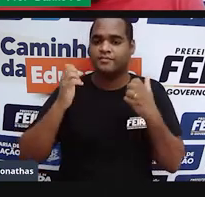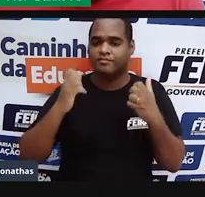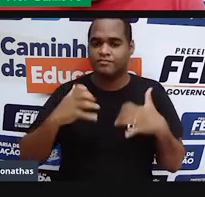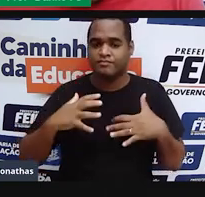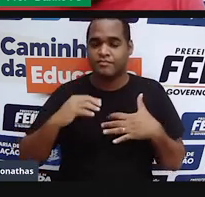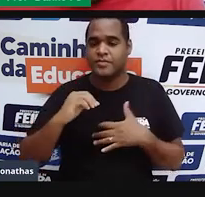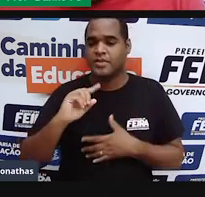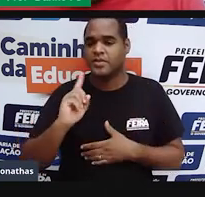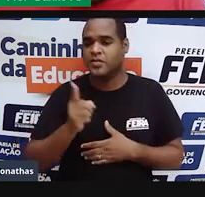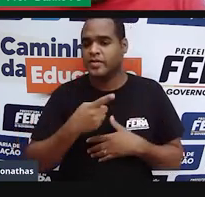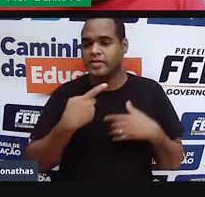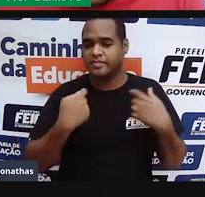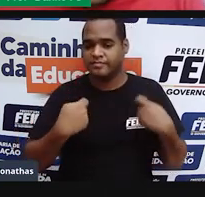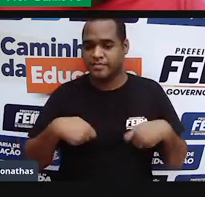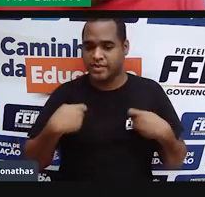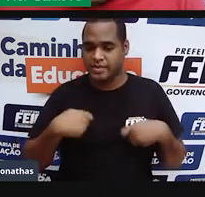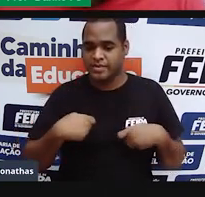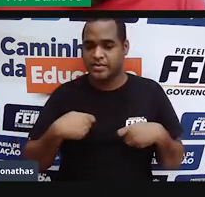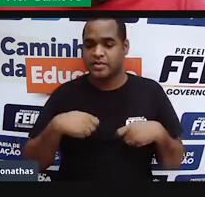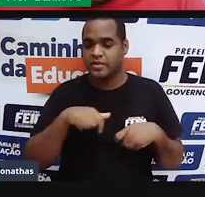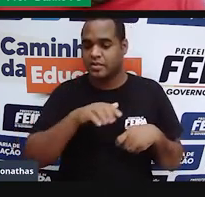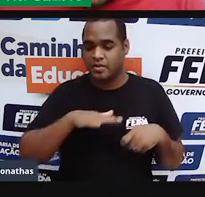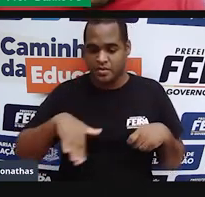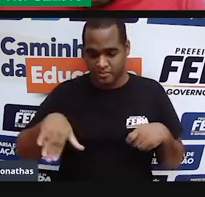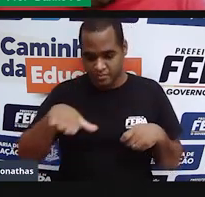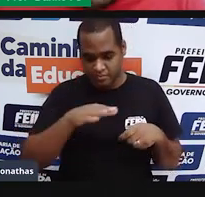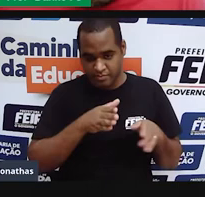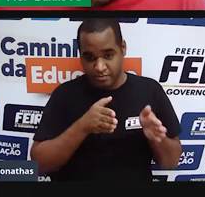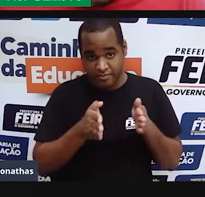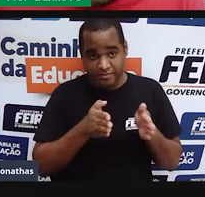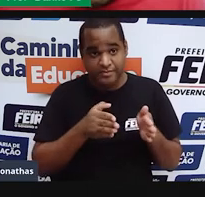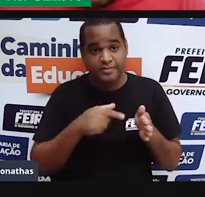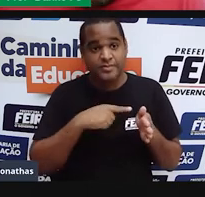ele precisava de acessos pelo mar.